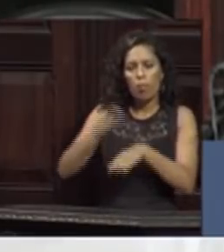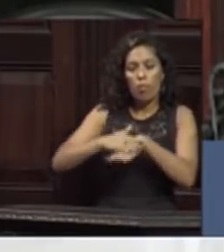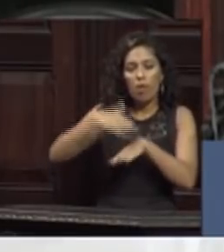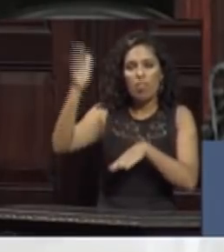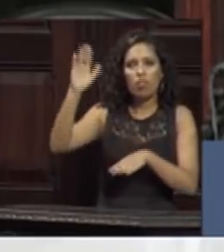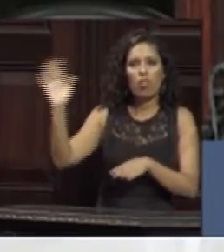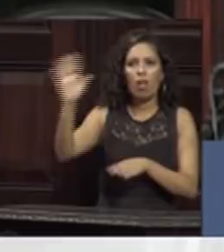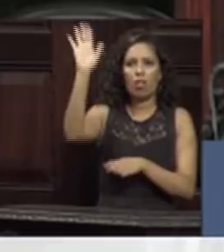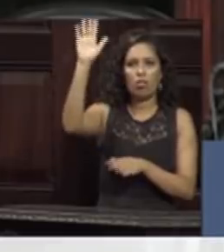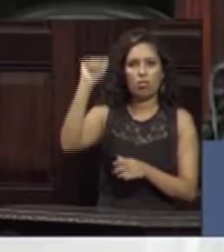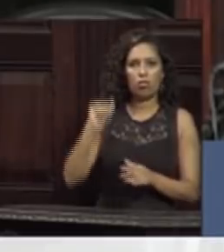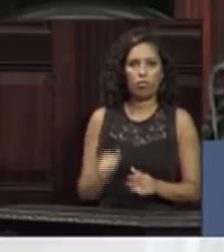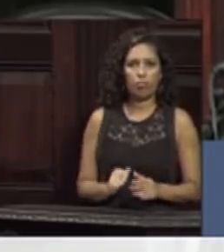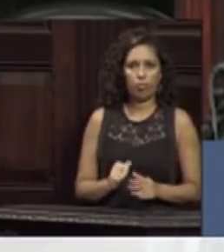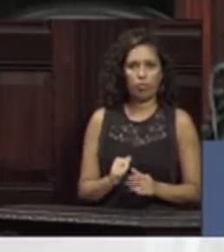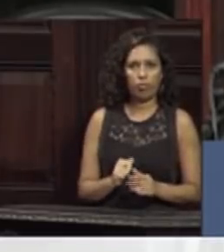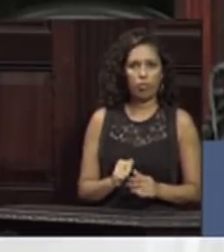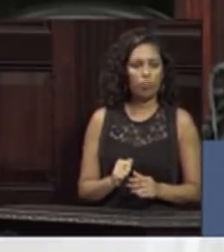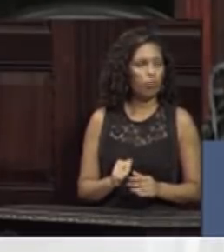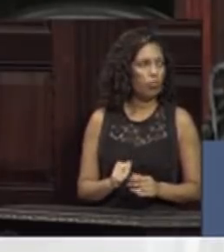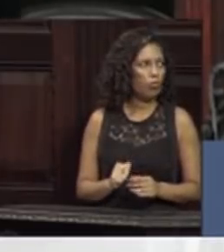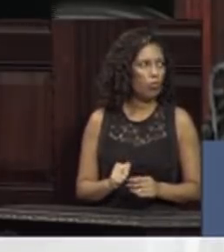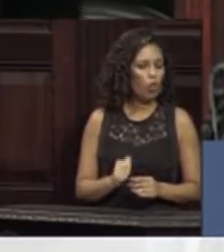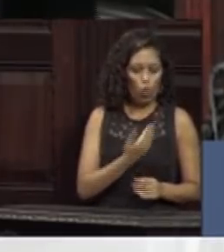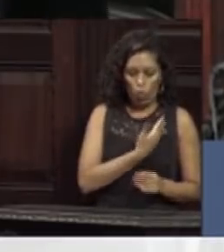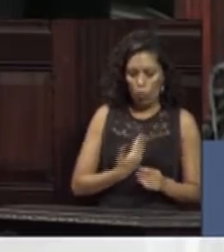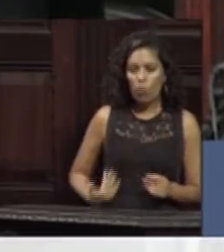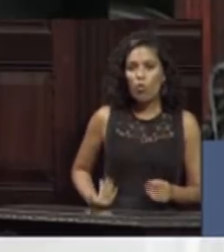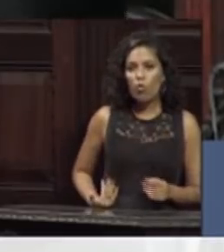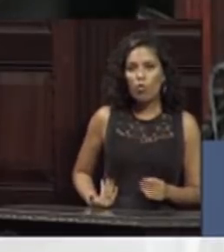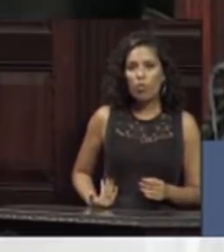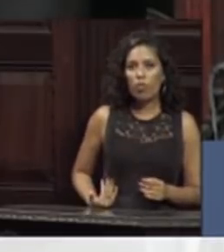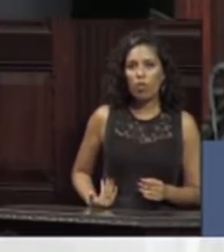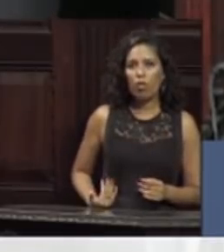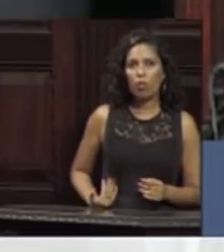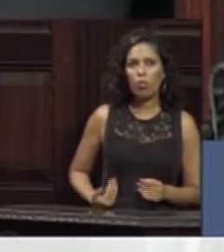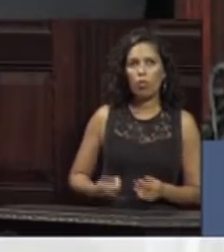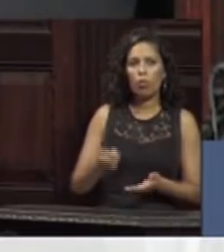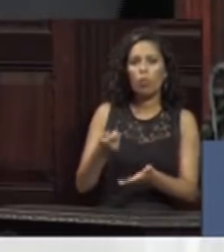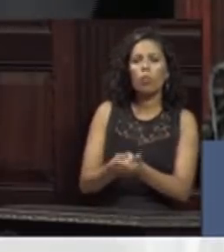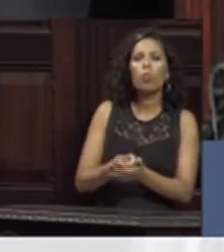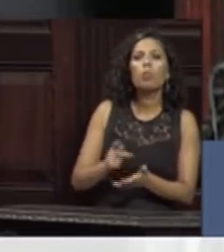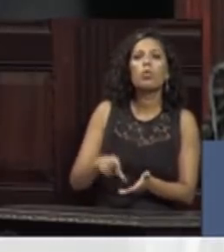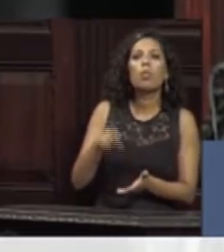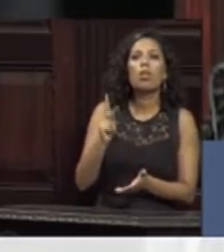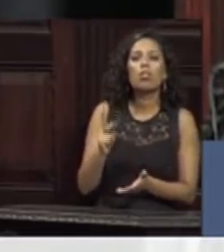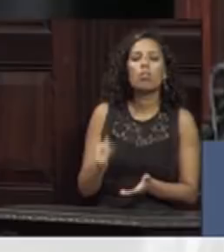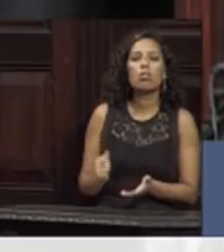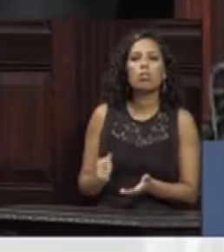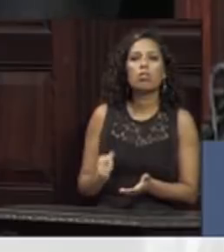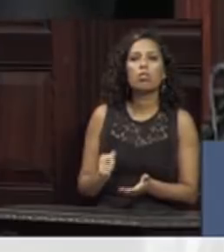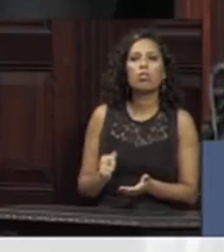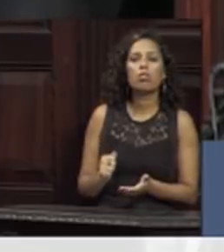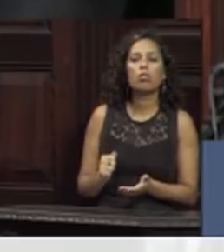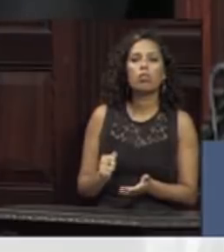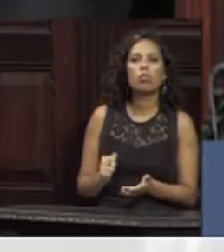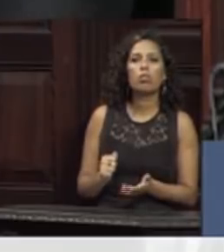Petrobras. O governo abriu mão da multa, o governo federal, e